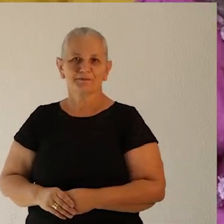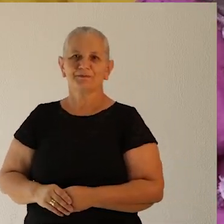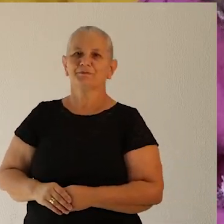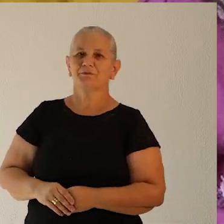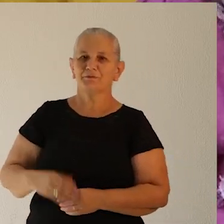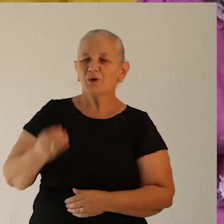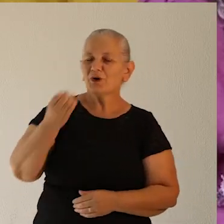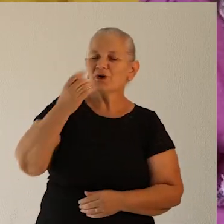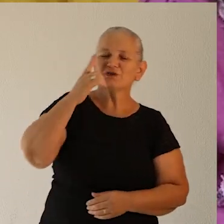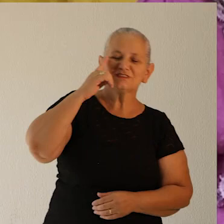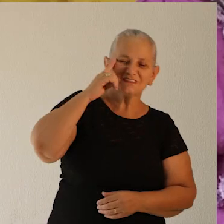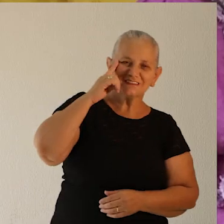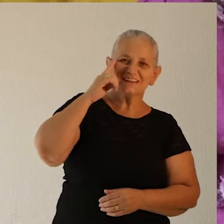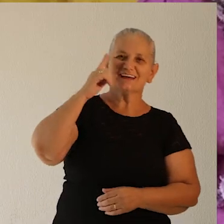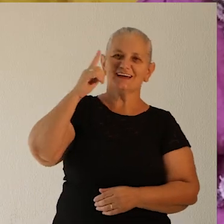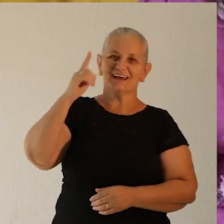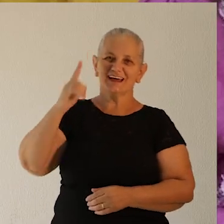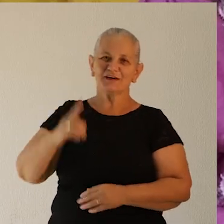bom dia.